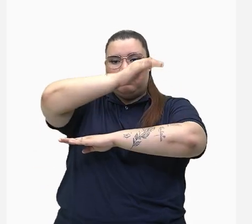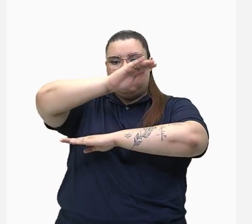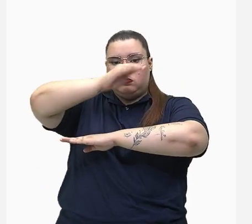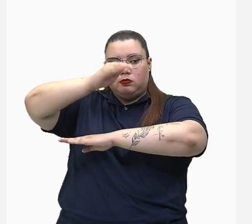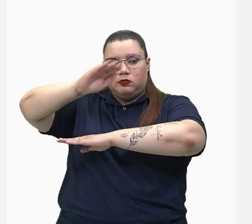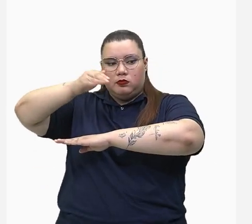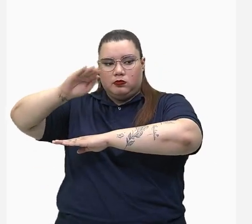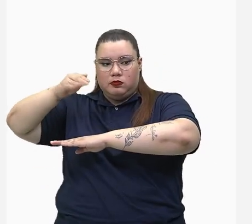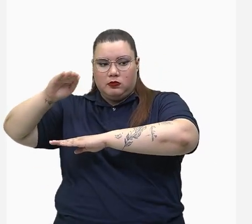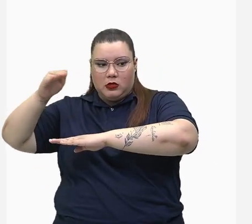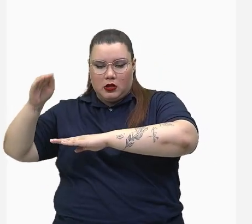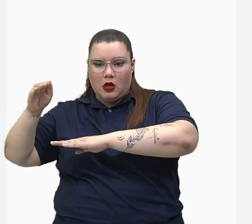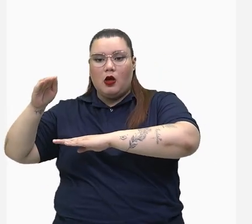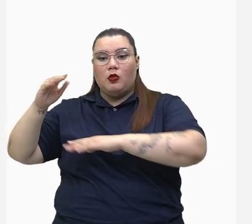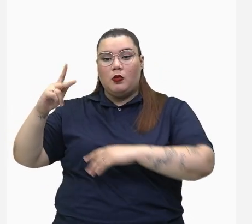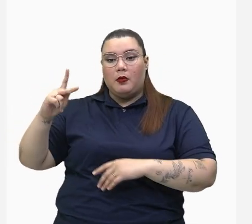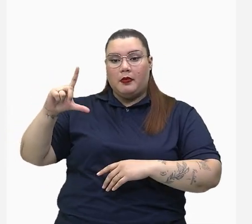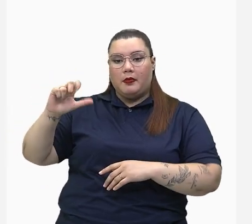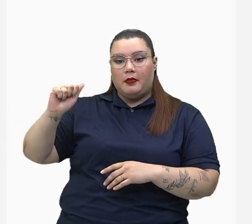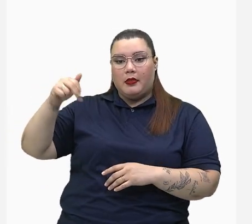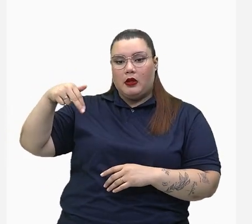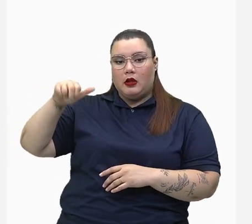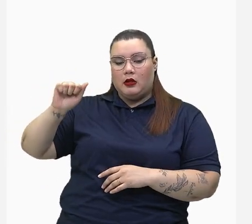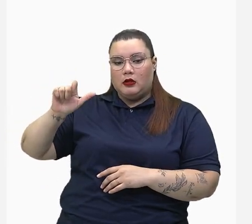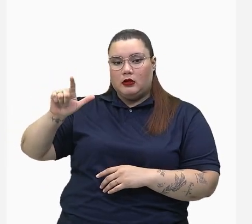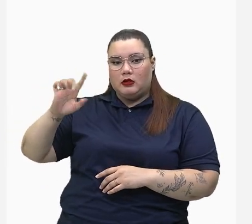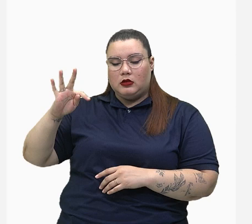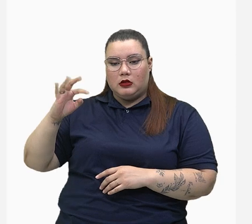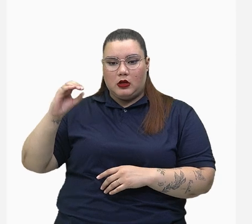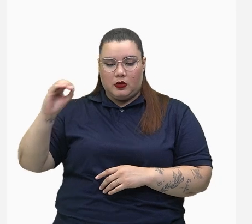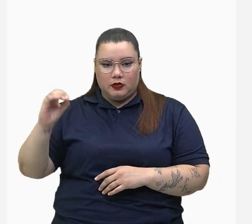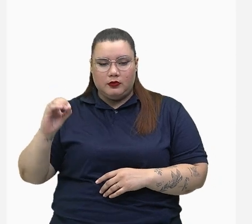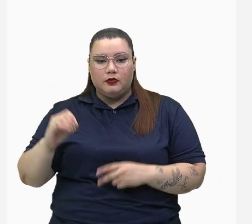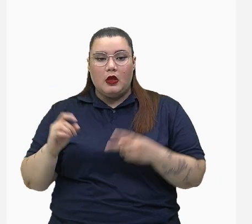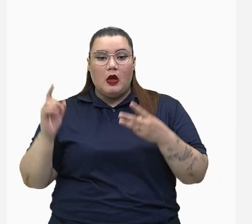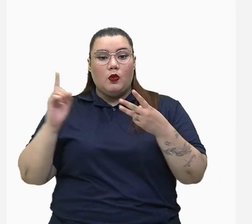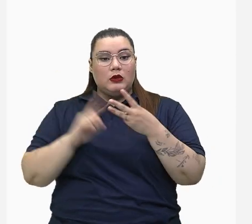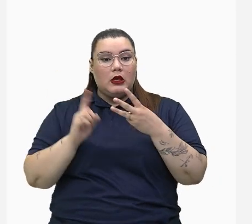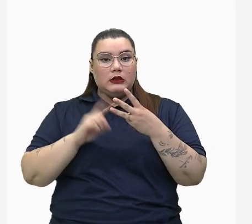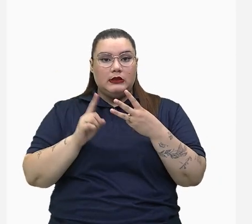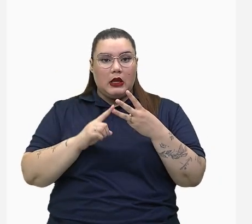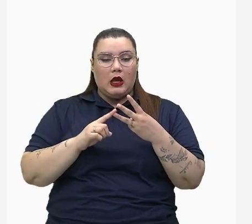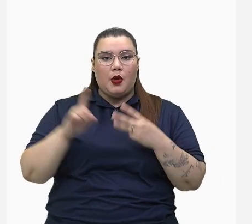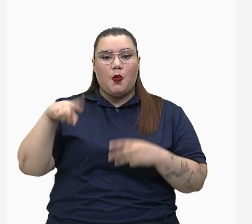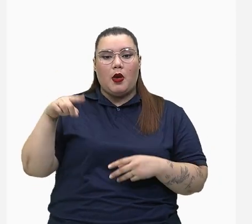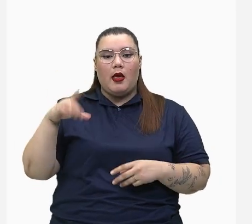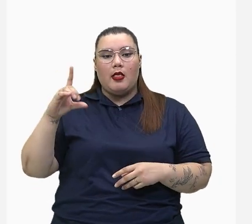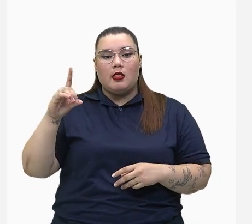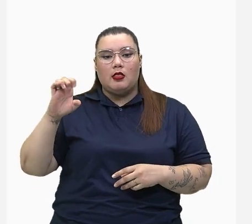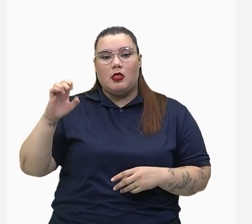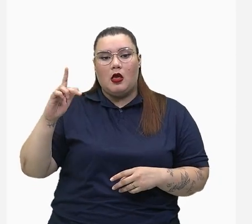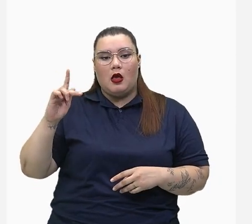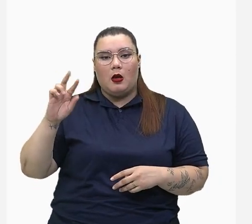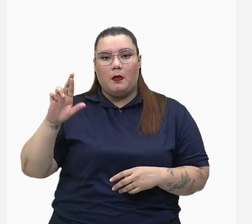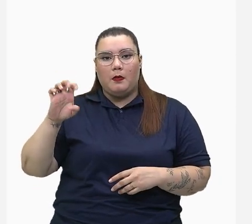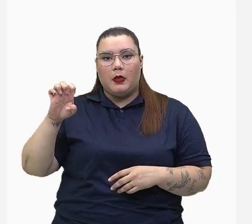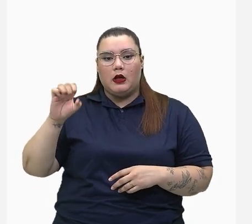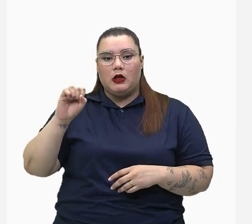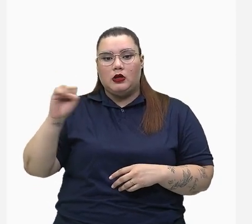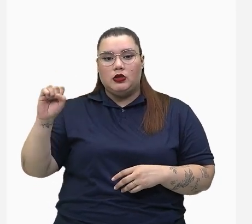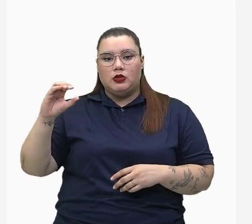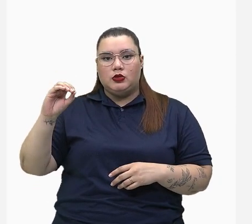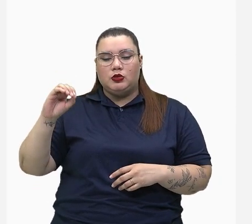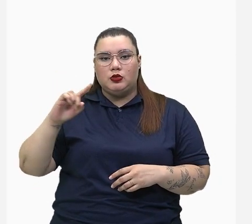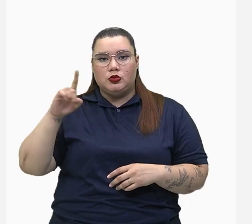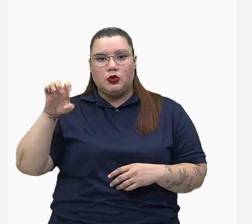as depressões são a forma de relevo que predomina na região amazônica. Depois